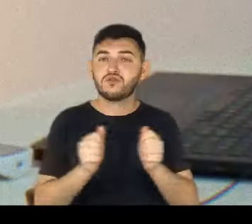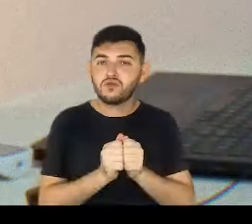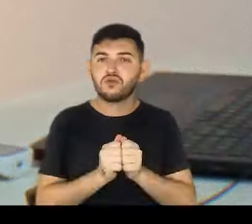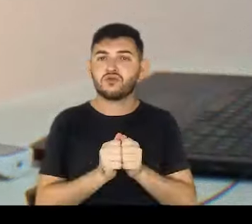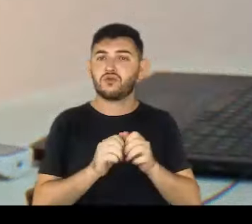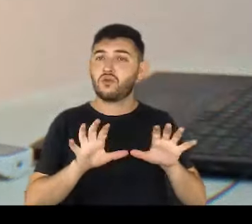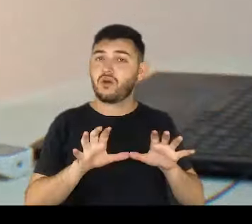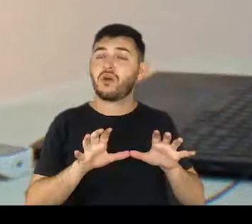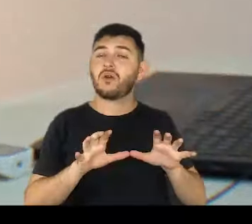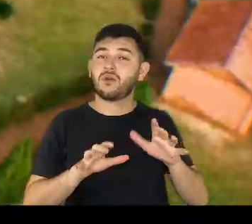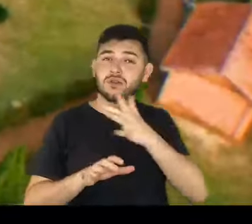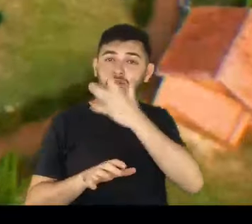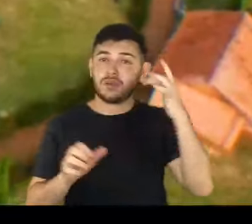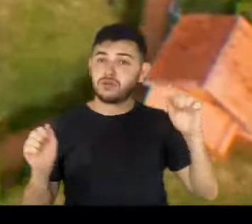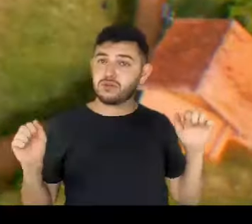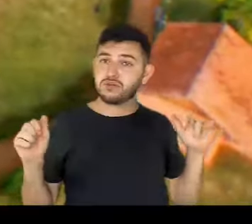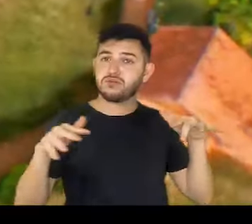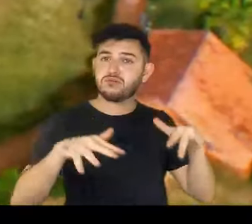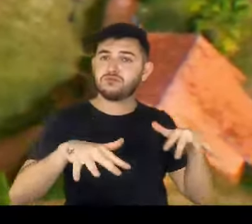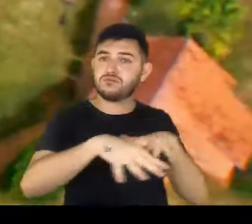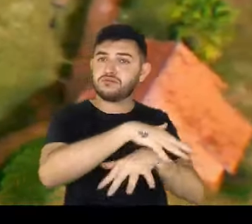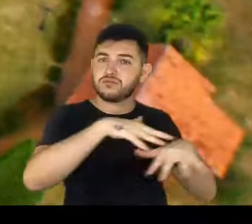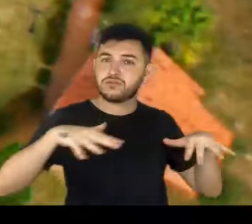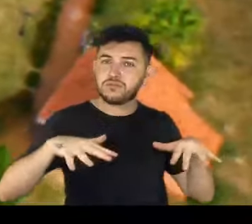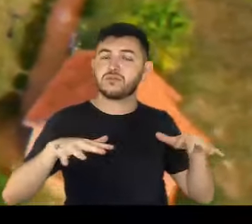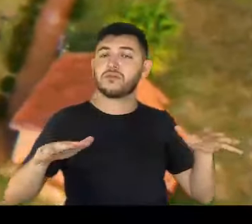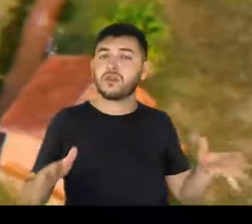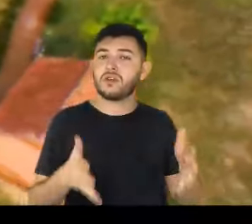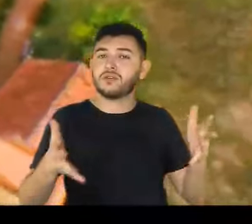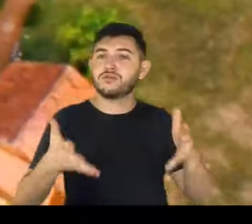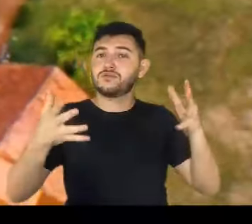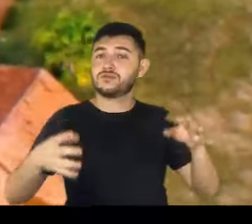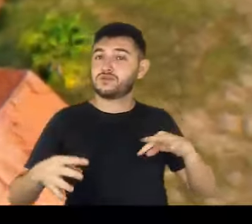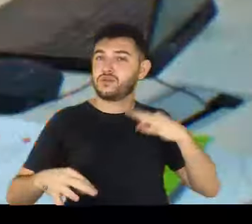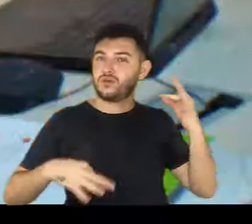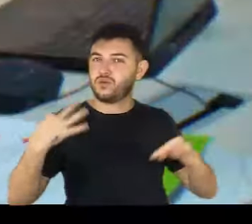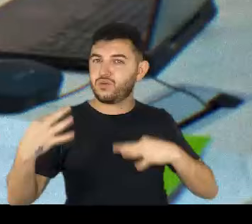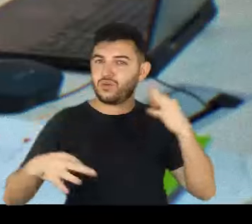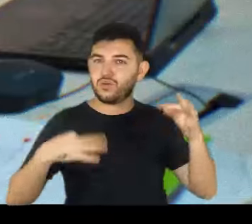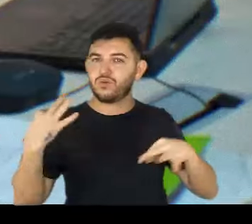à comunidade local, tem a possibilidade também de incrementar